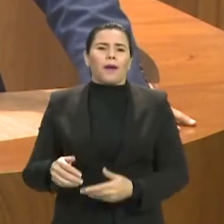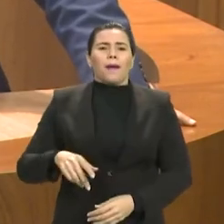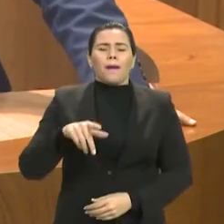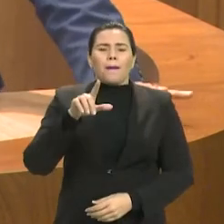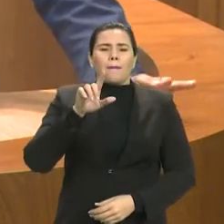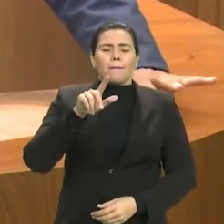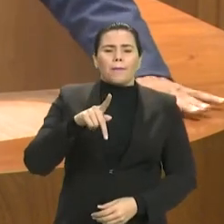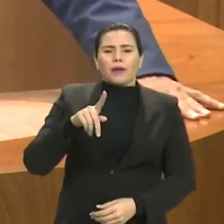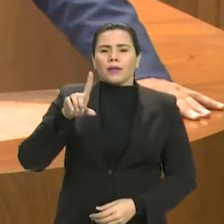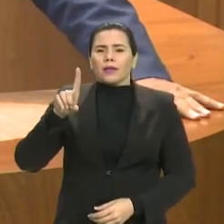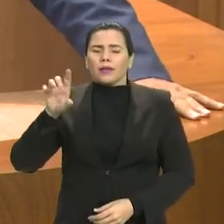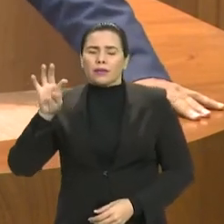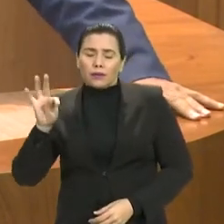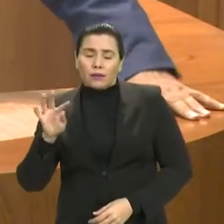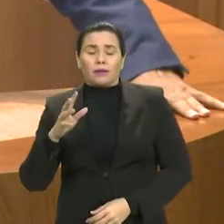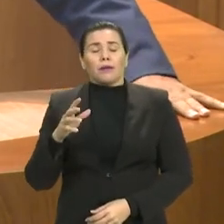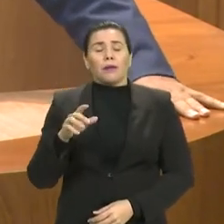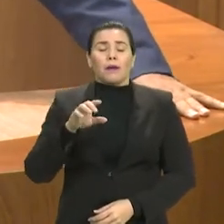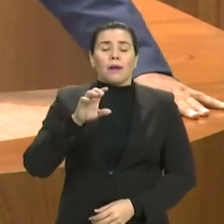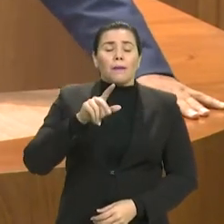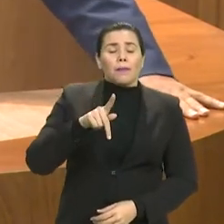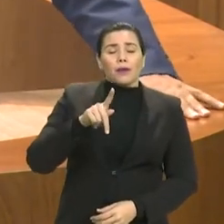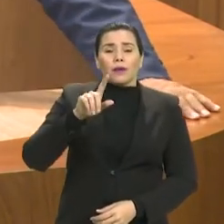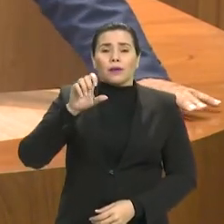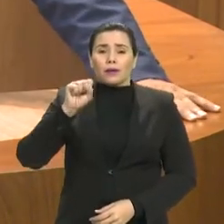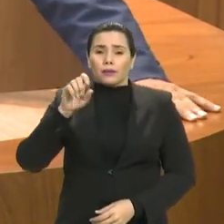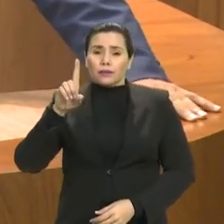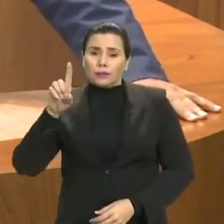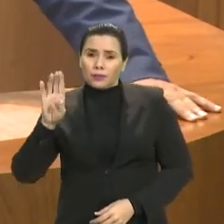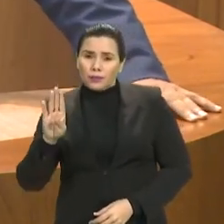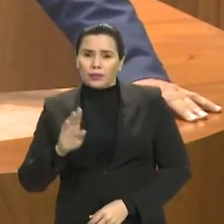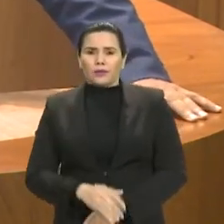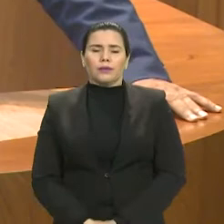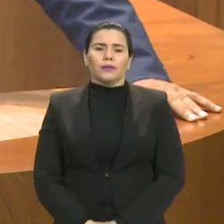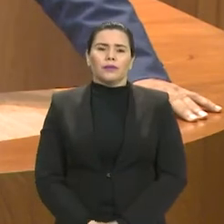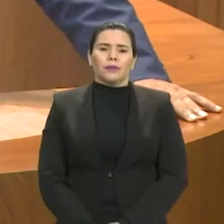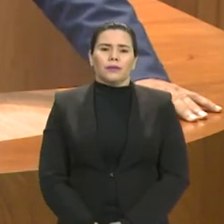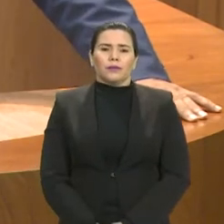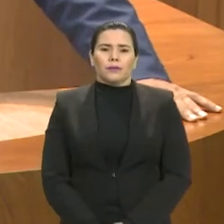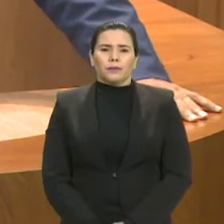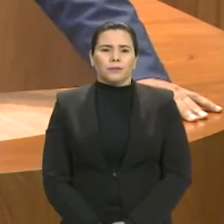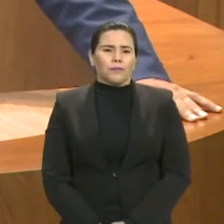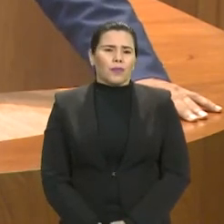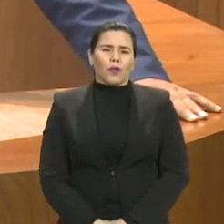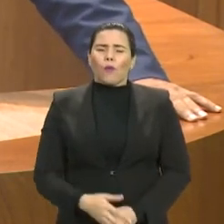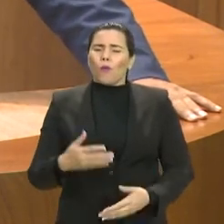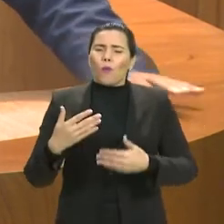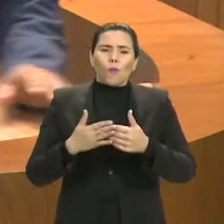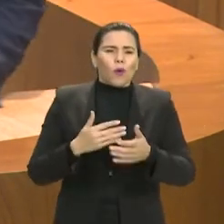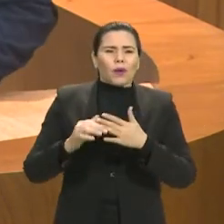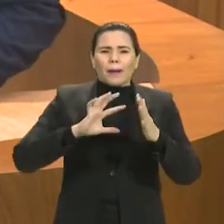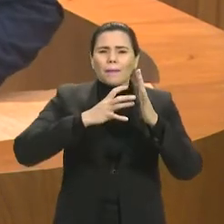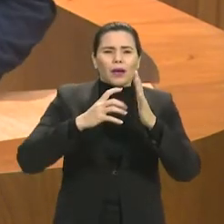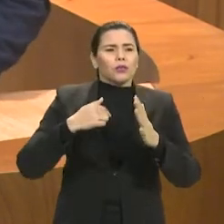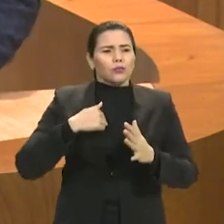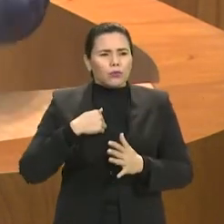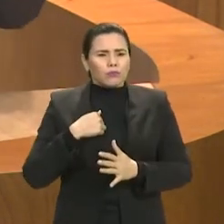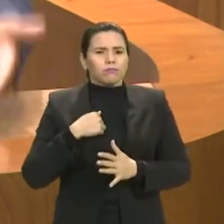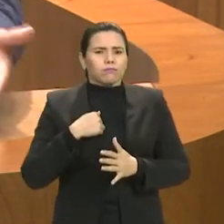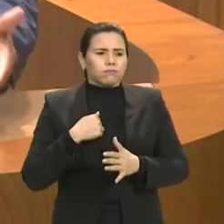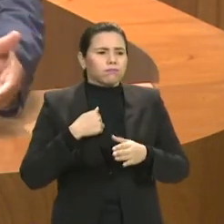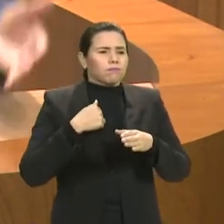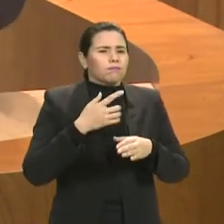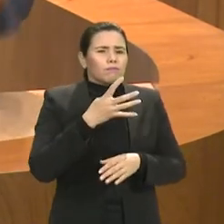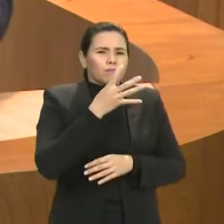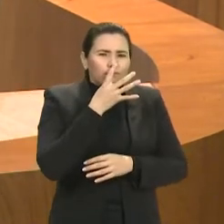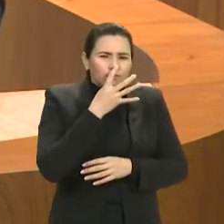meu partido, PSDB, do PL, de vários partidos. Então não tem nada a ver com partido, não tem nada a ver com pessoas. E